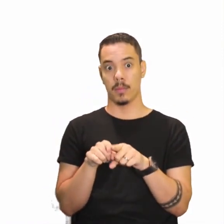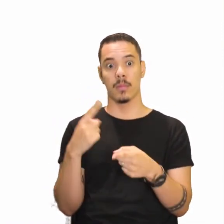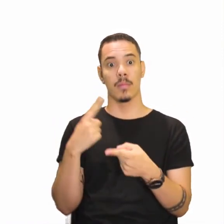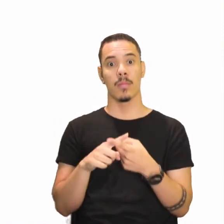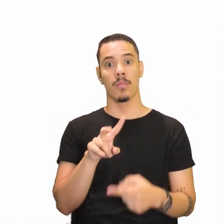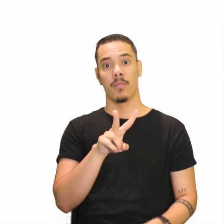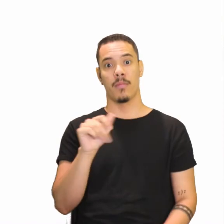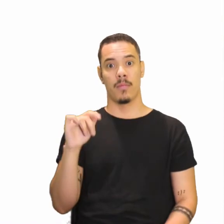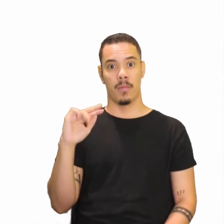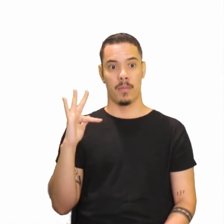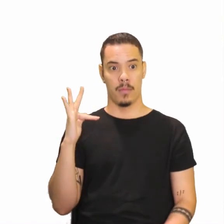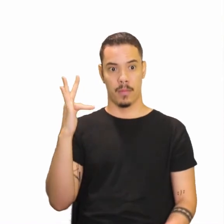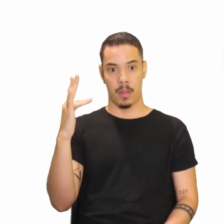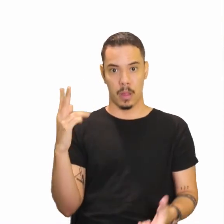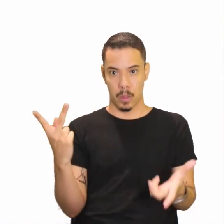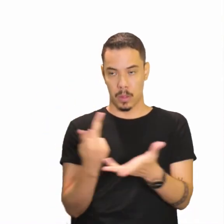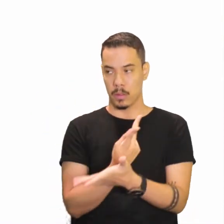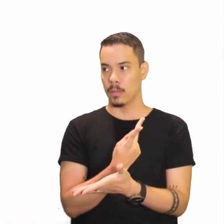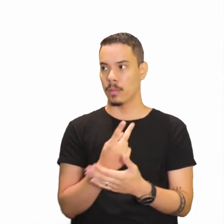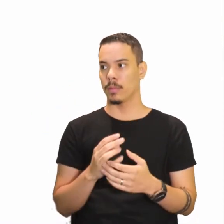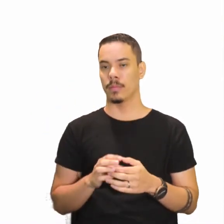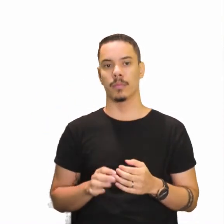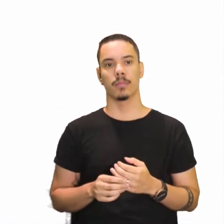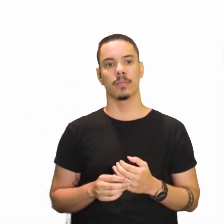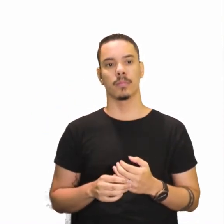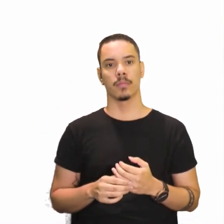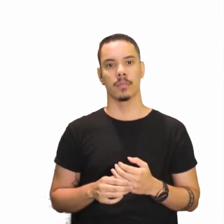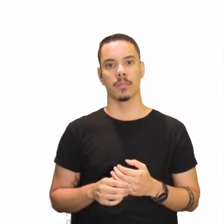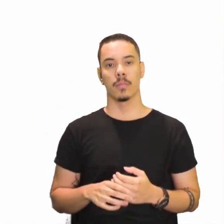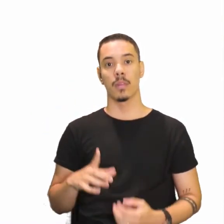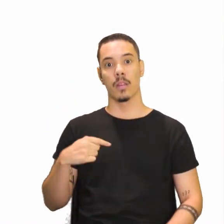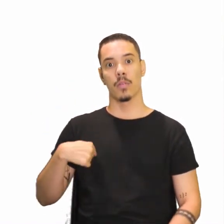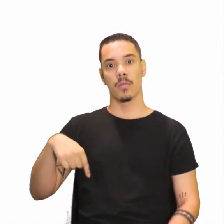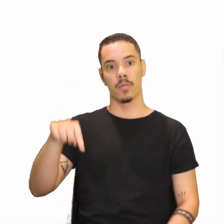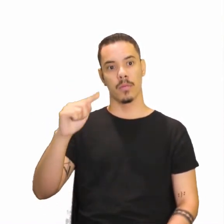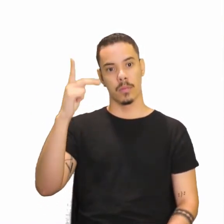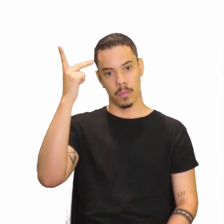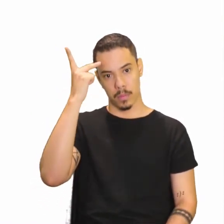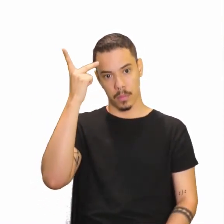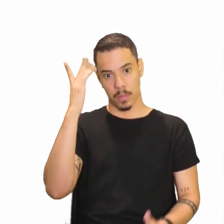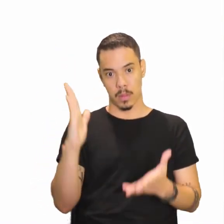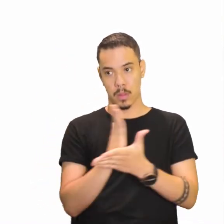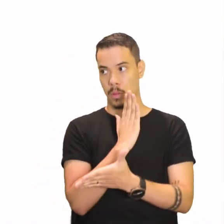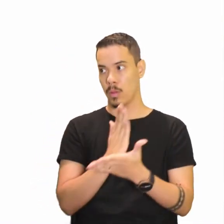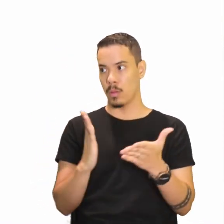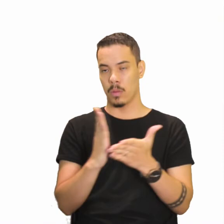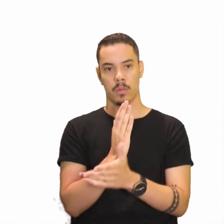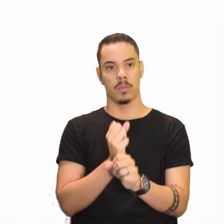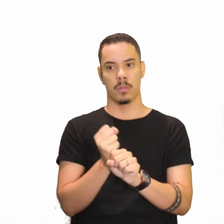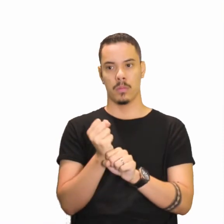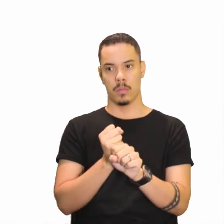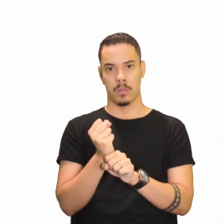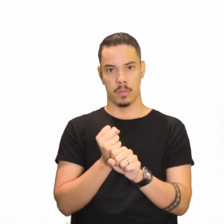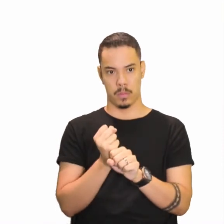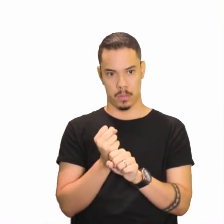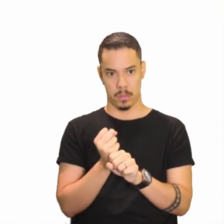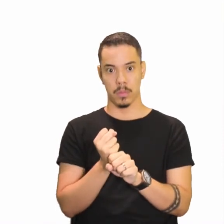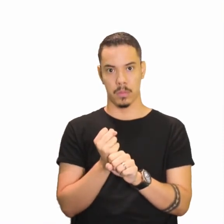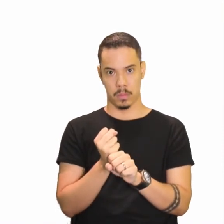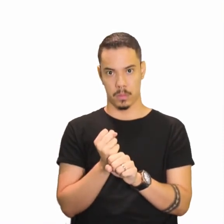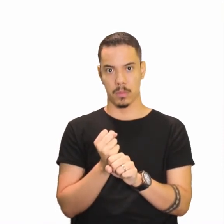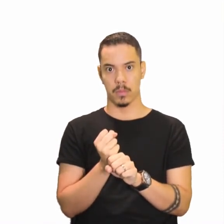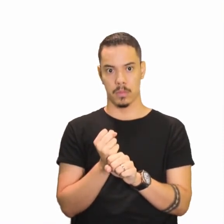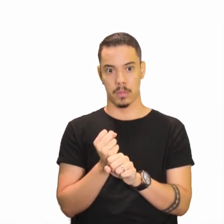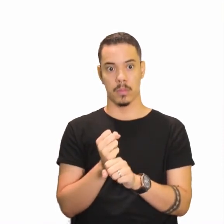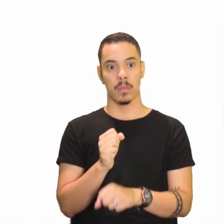vai acontecer. Aí é a preposição. Fui a São Paulo há alguns anos. Fui a São